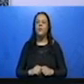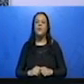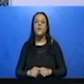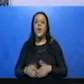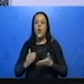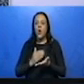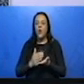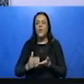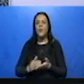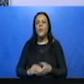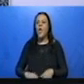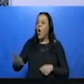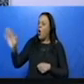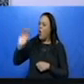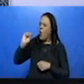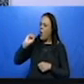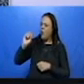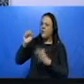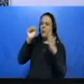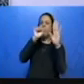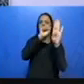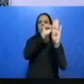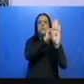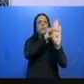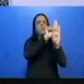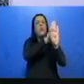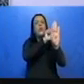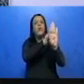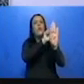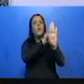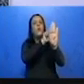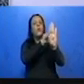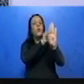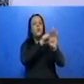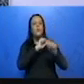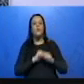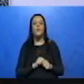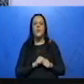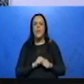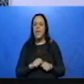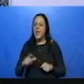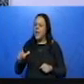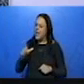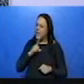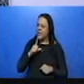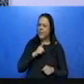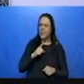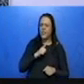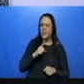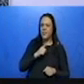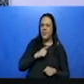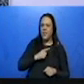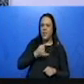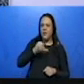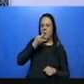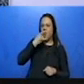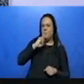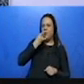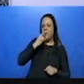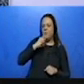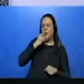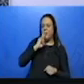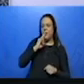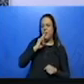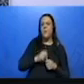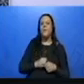aqui, em O de Casa, né, ele batendo. Um pouco de rum e uma cama para um marujo que lançou âncora.